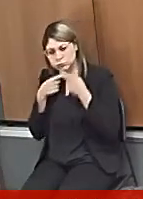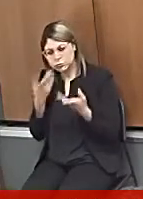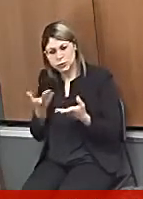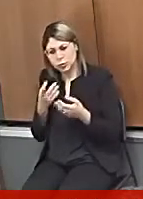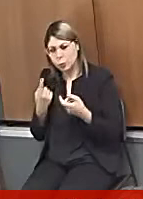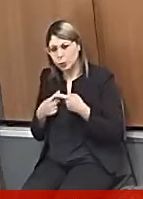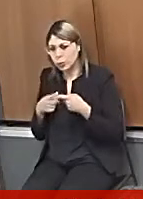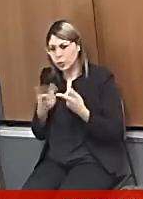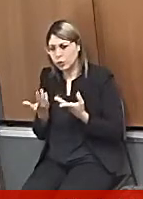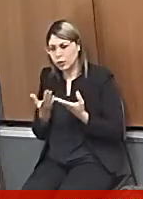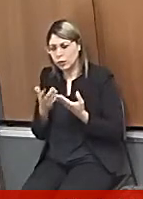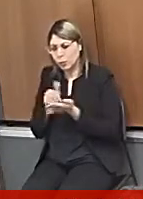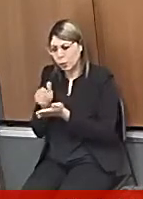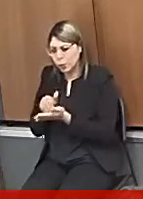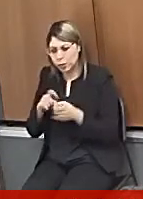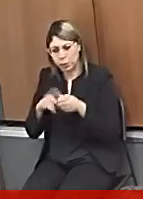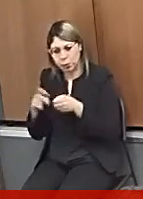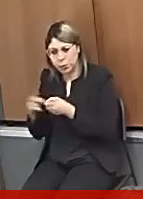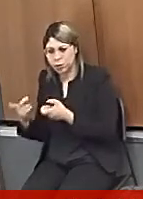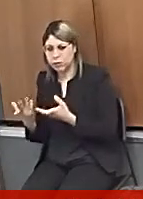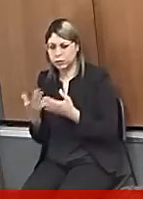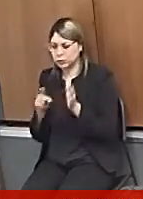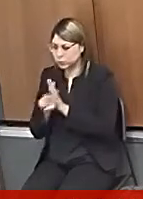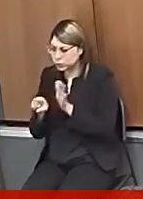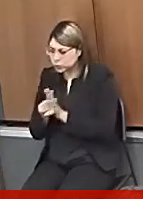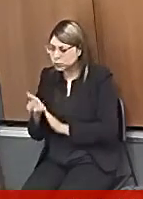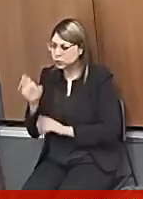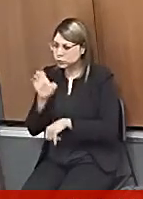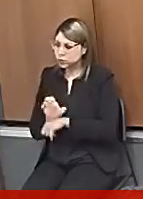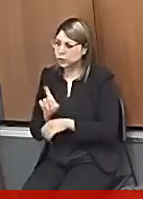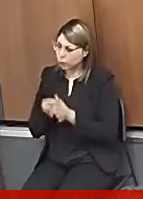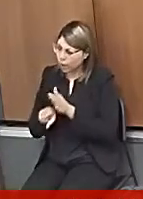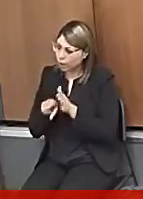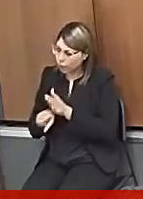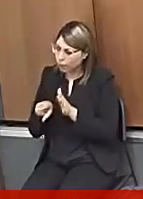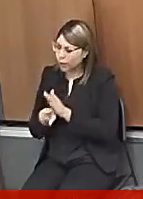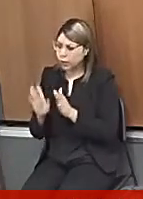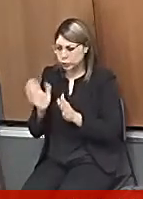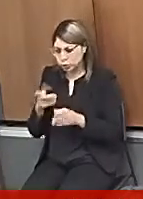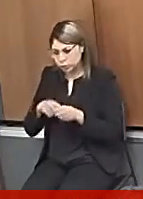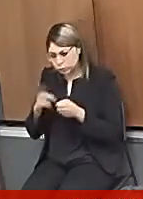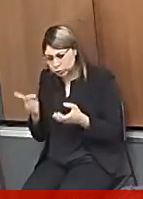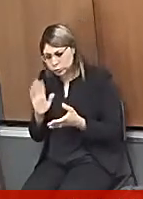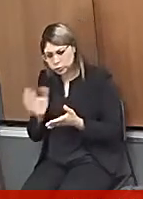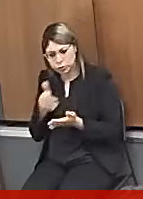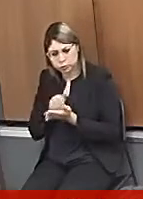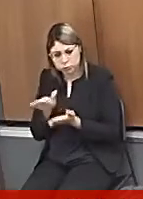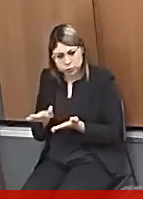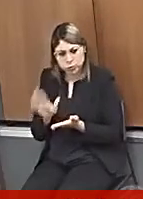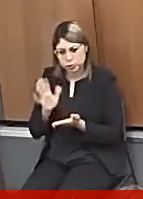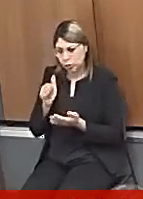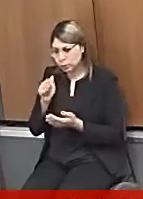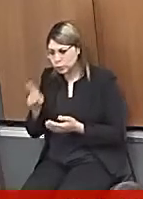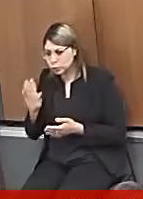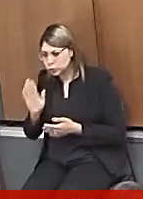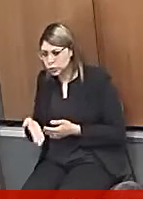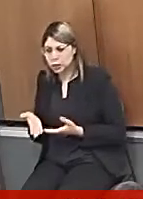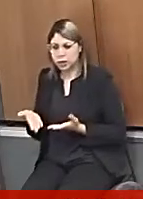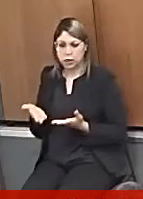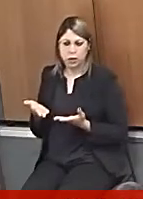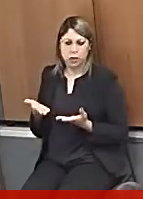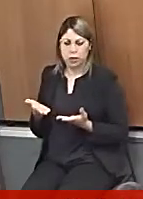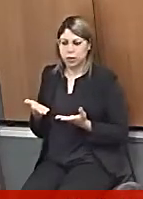e e indaga o estado é constantemente olha que já fez os desligamentos está aposentando fora